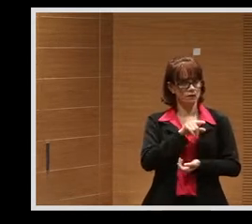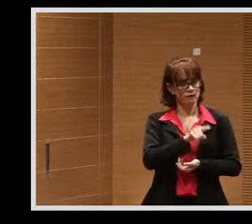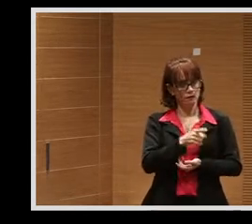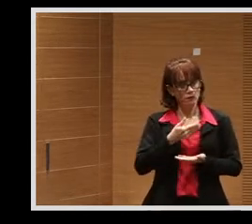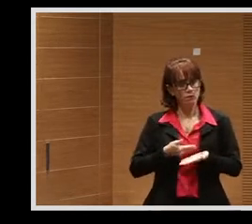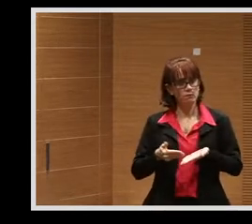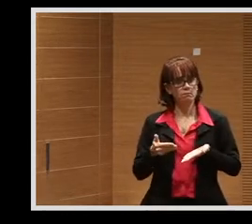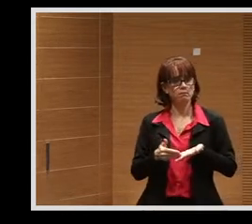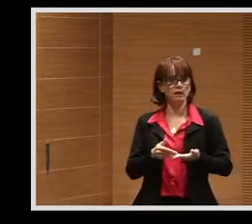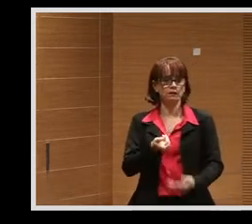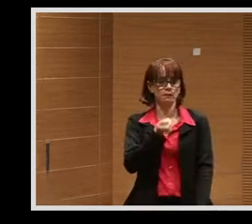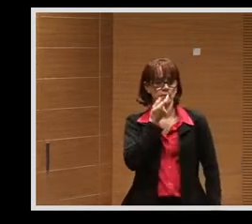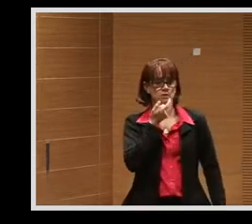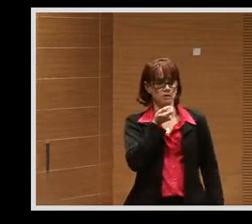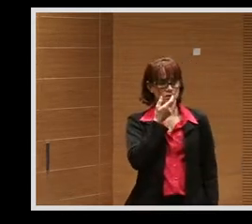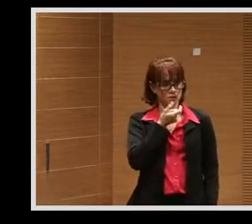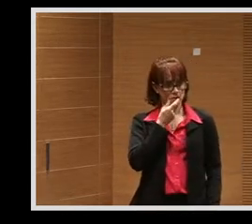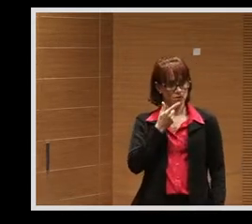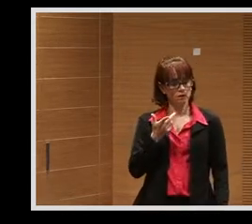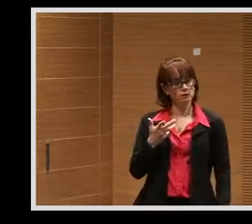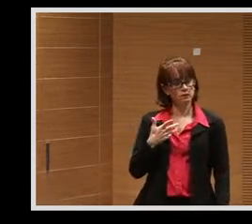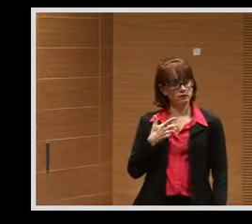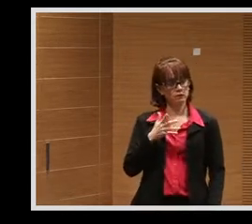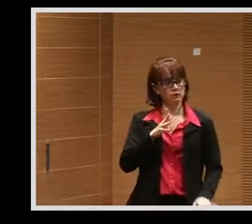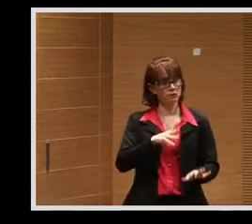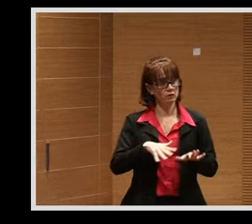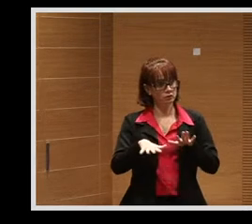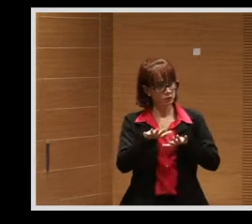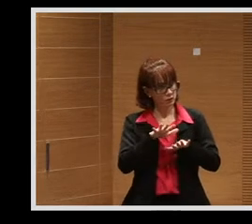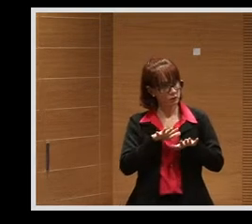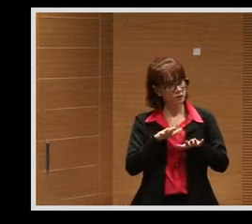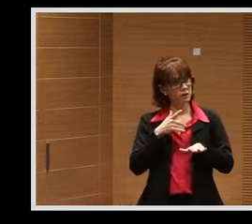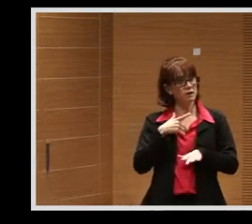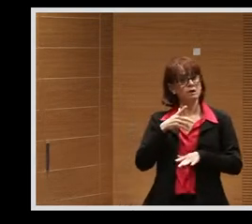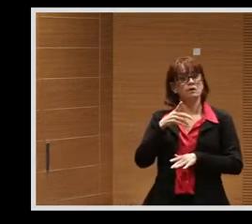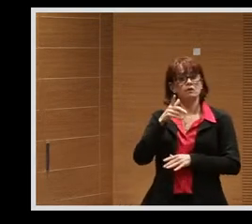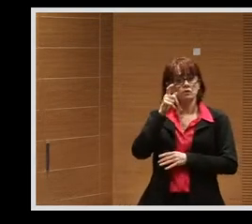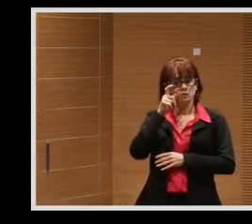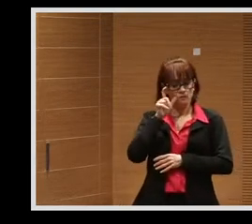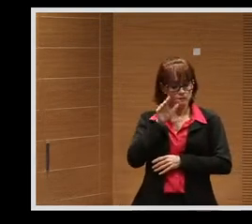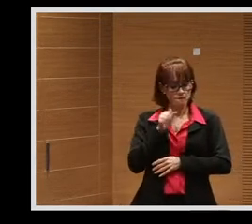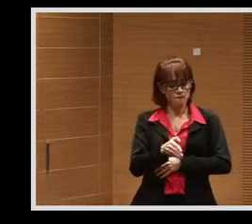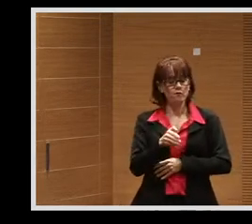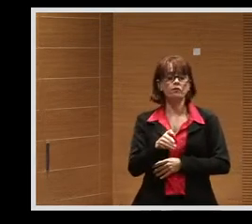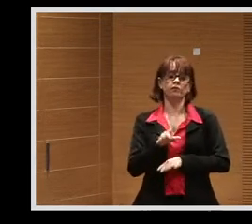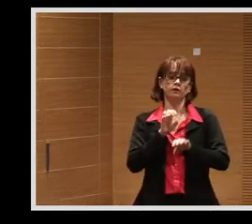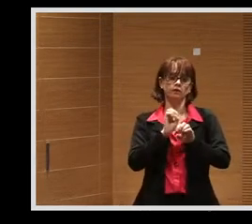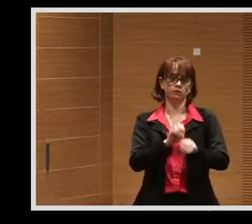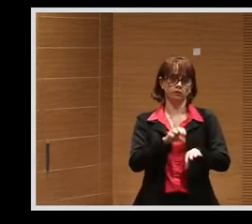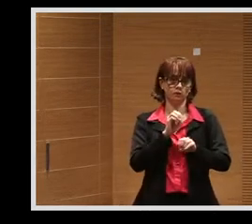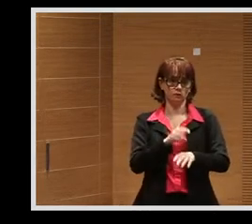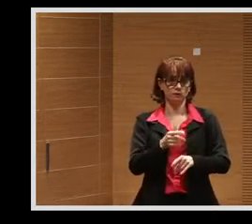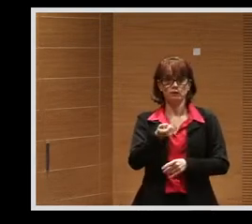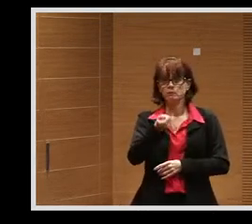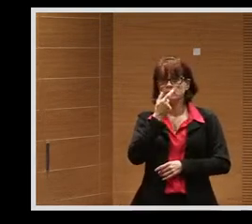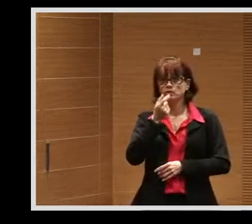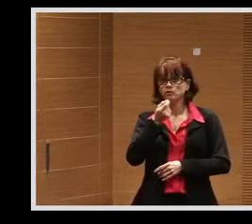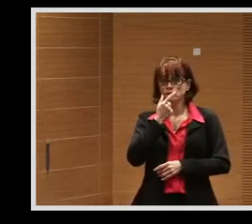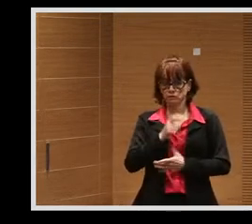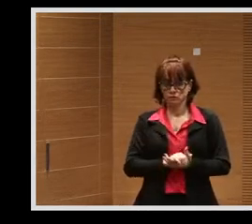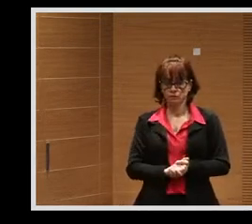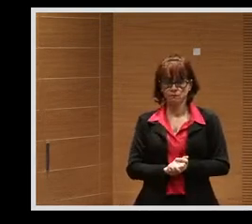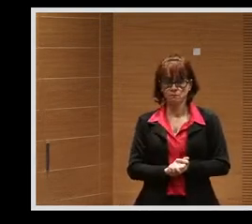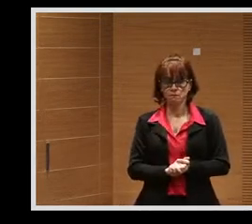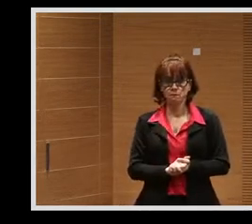medicamentalização. Então, a gente está atento, as interfaces da saúde mental com a educação precisam estar muito atentas a isso. Isso não é